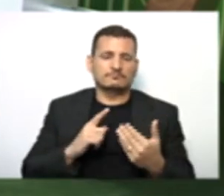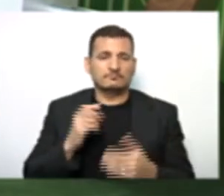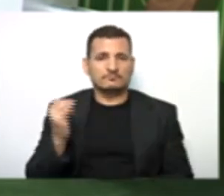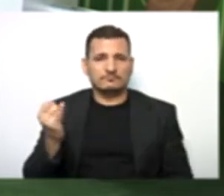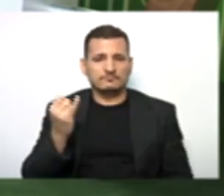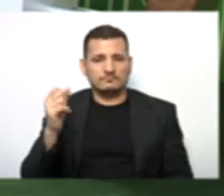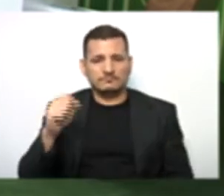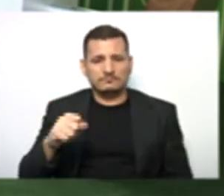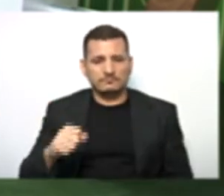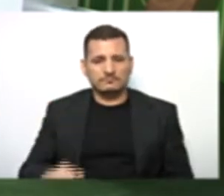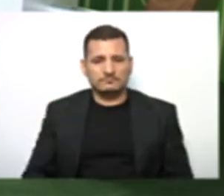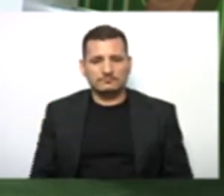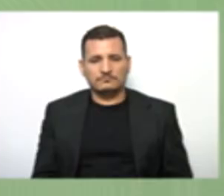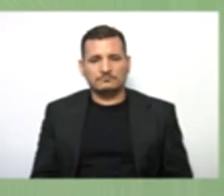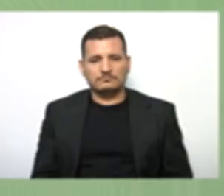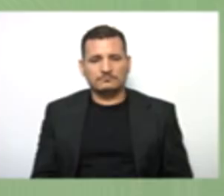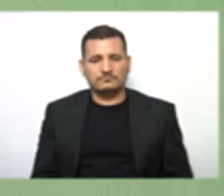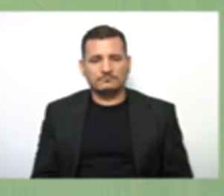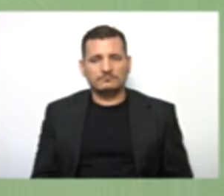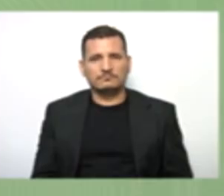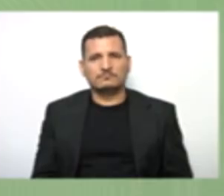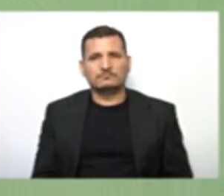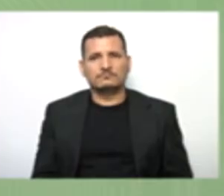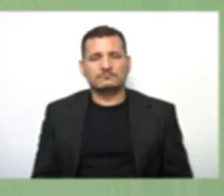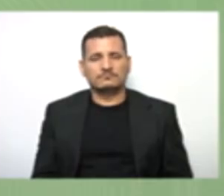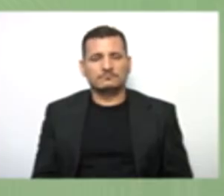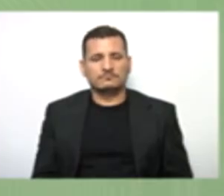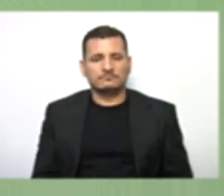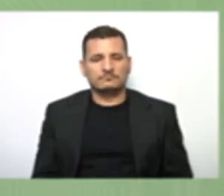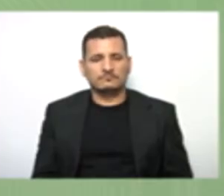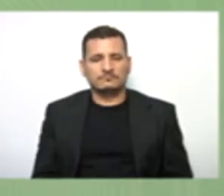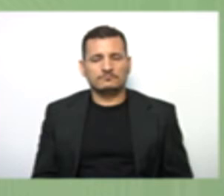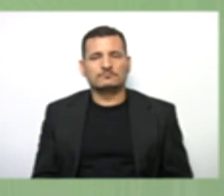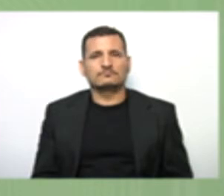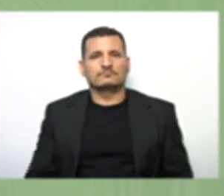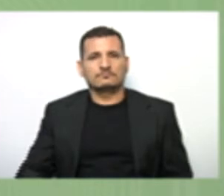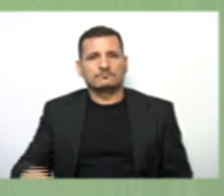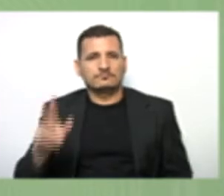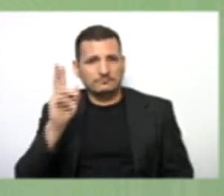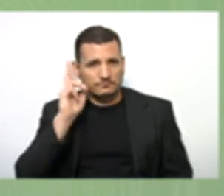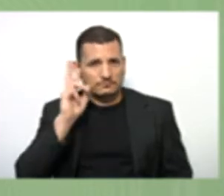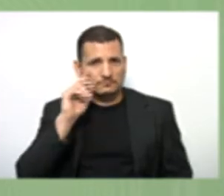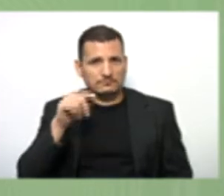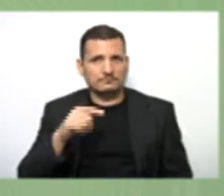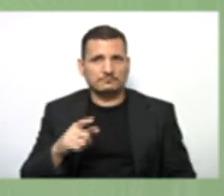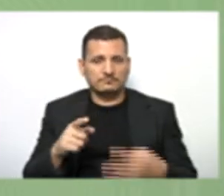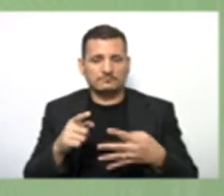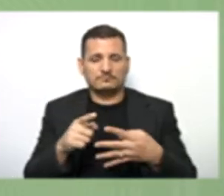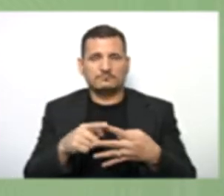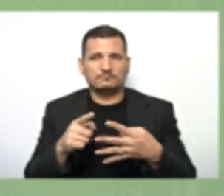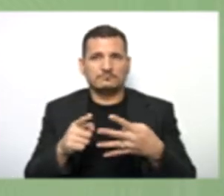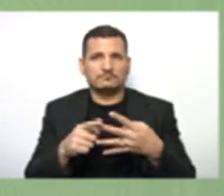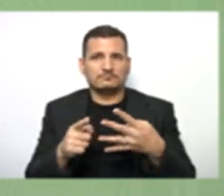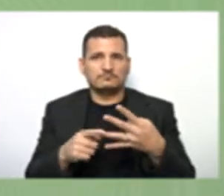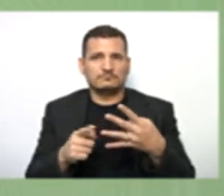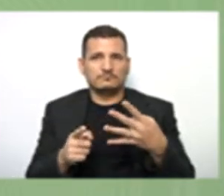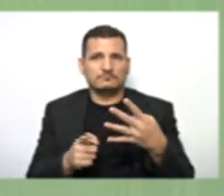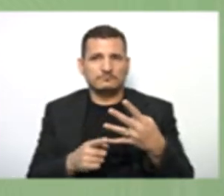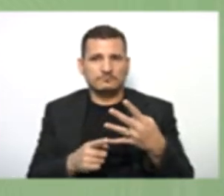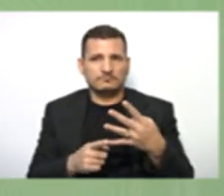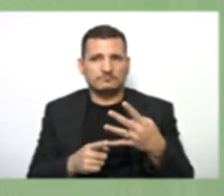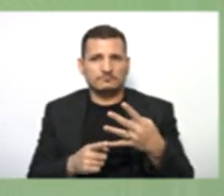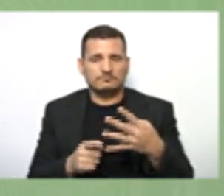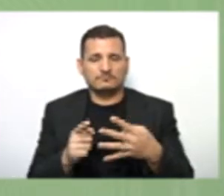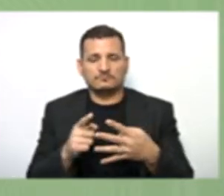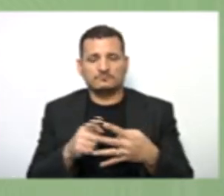sim. Então, antes da gente ir para a atividade da sala, vamos só relembrar. São 4 tipos de processo. Os processos